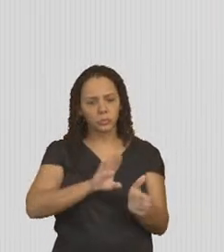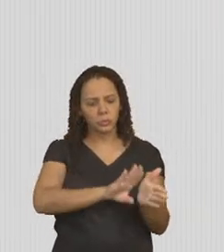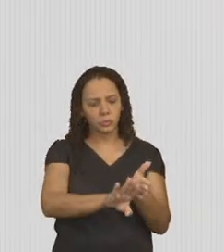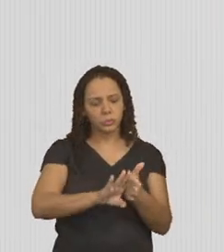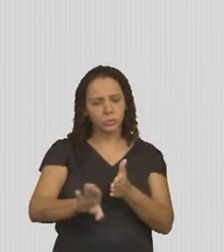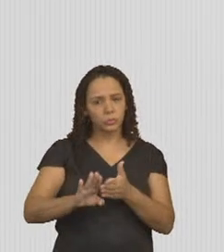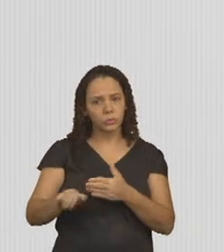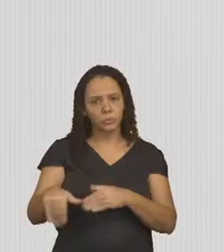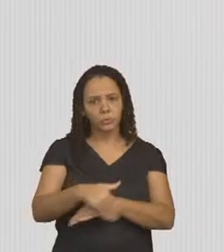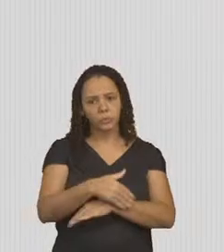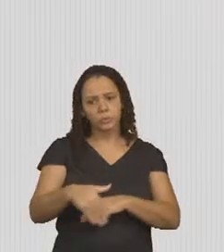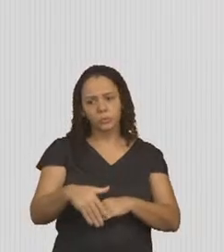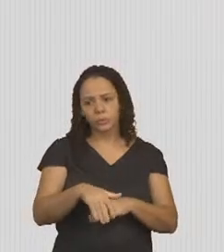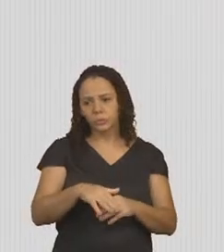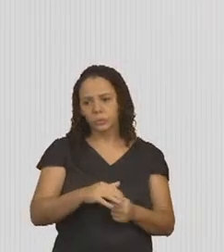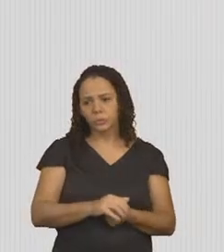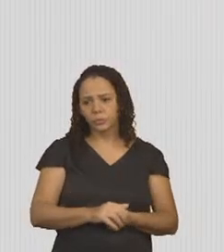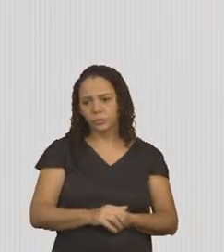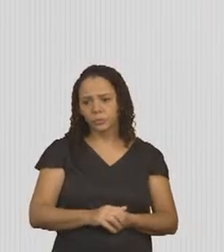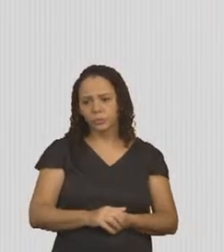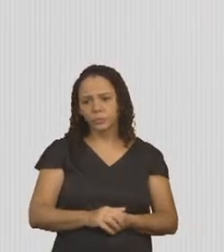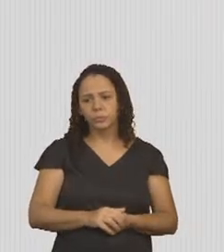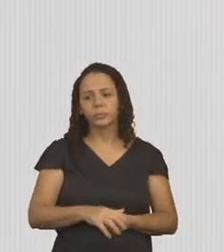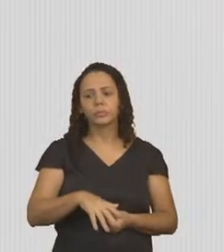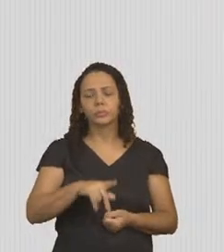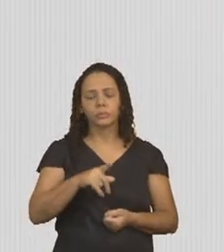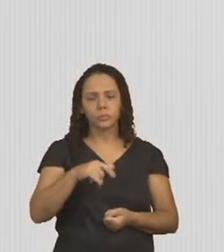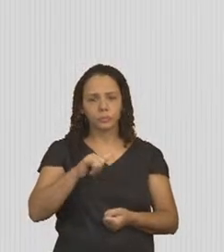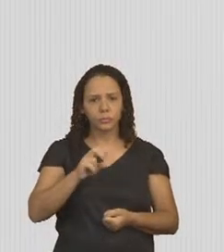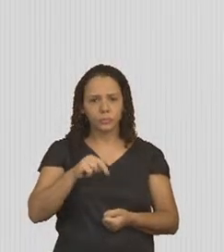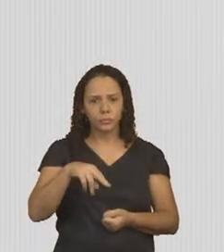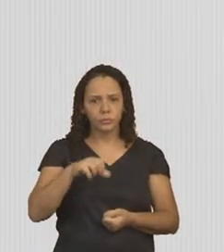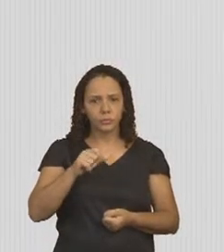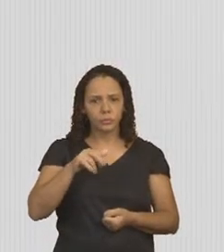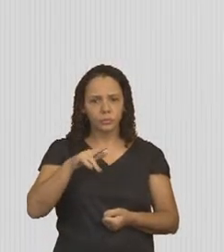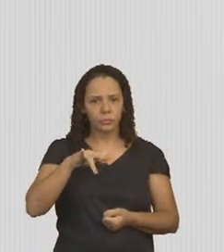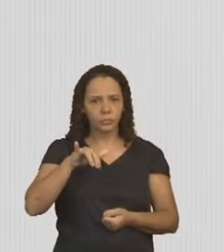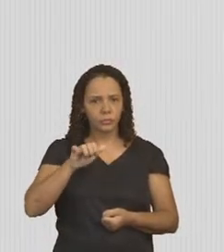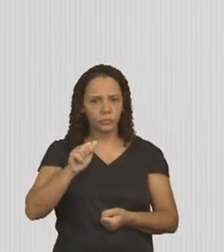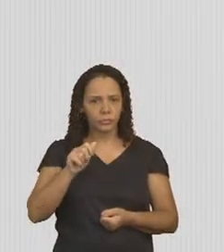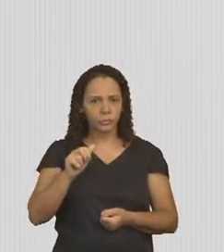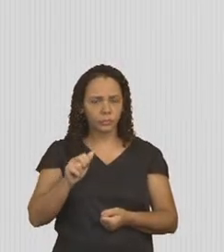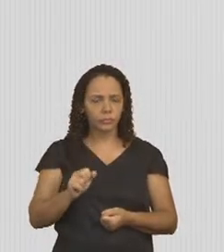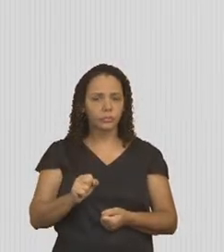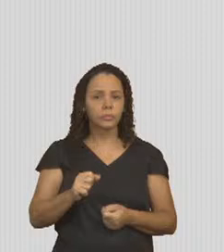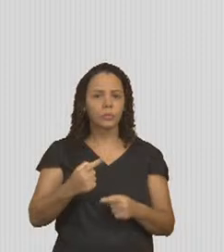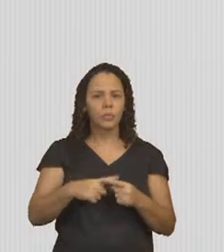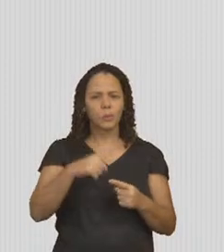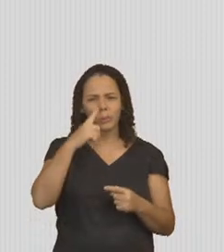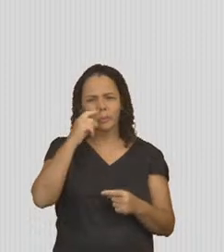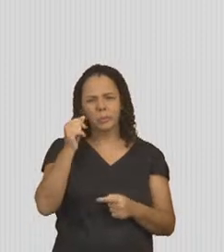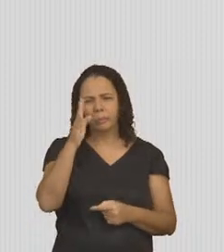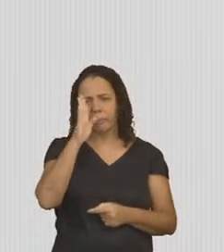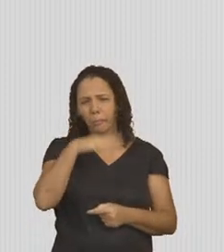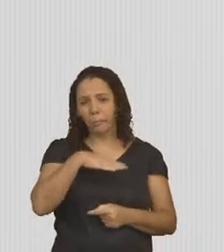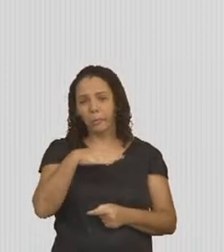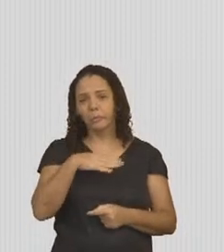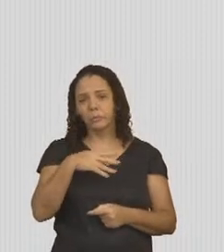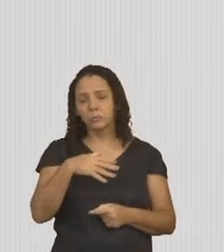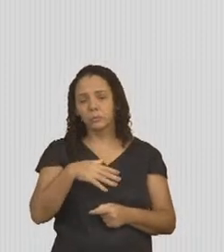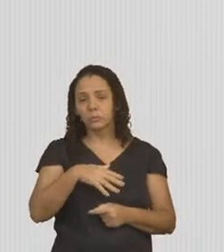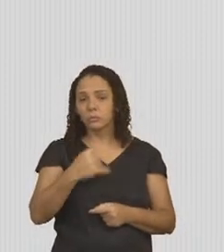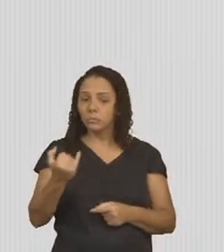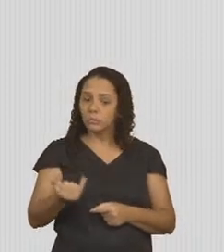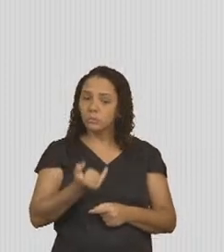Primavera. A gente está com bastante acúmulo de entulho, de mau cheiro lá, então é importante que a prefeitura se atente para isso,